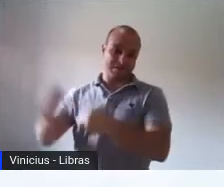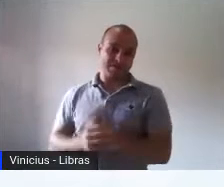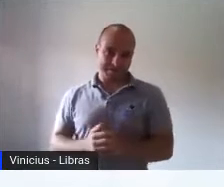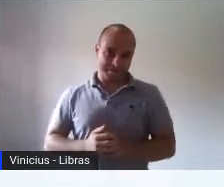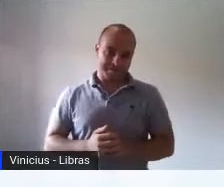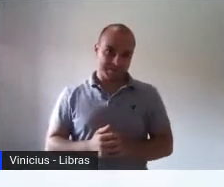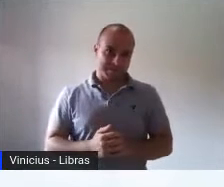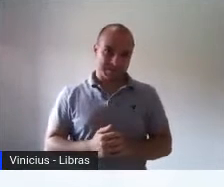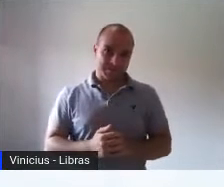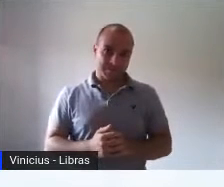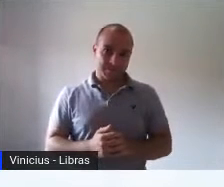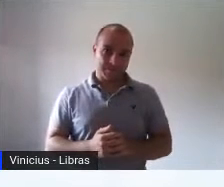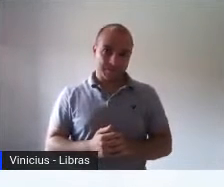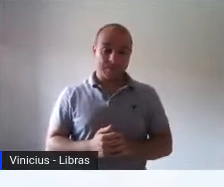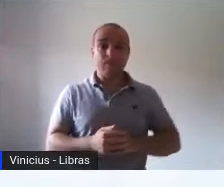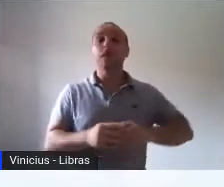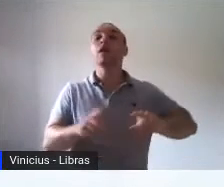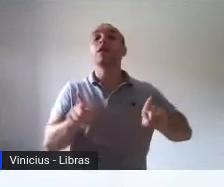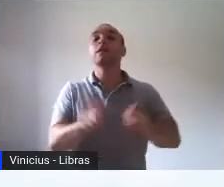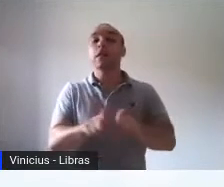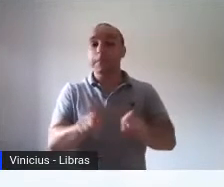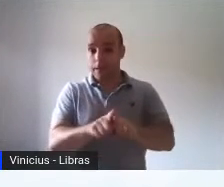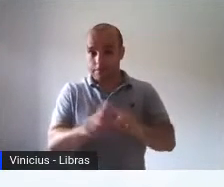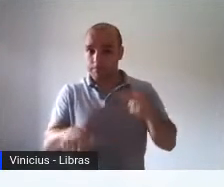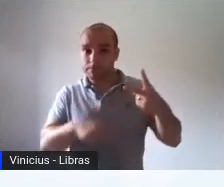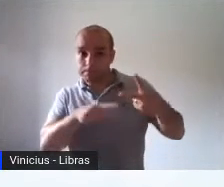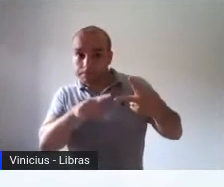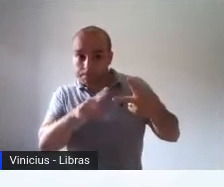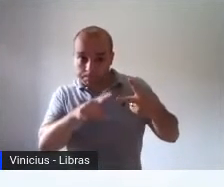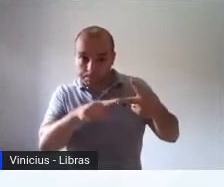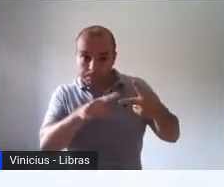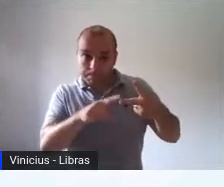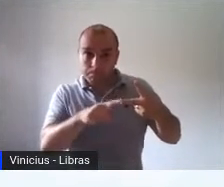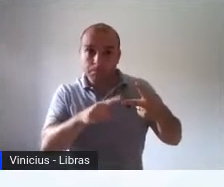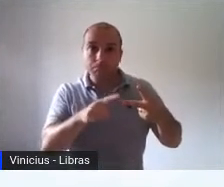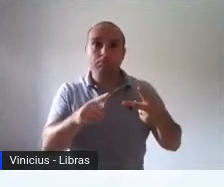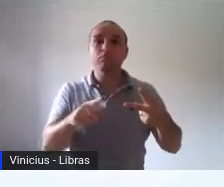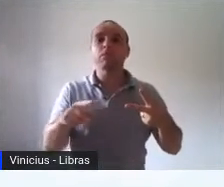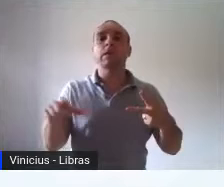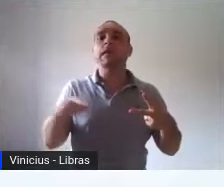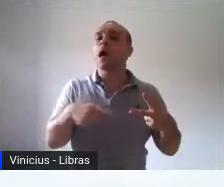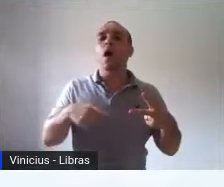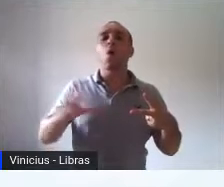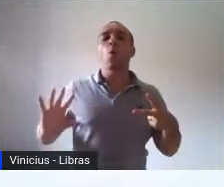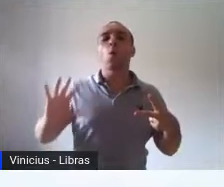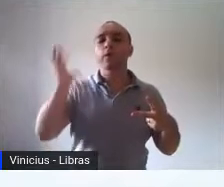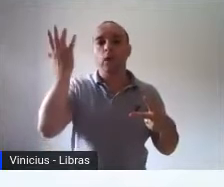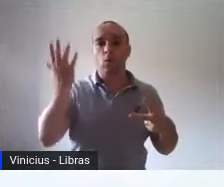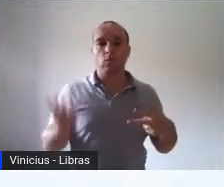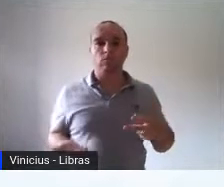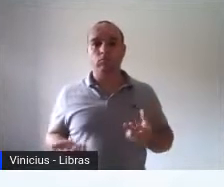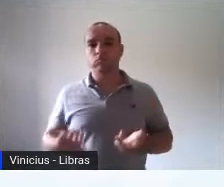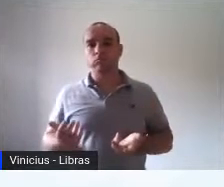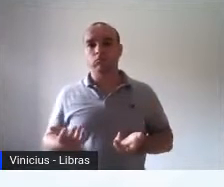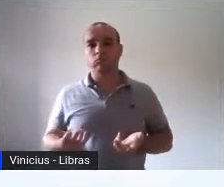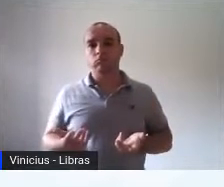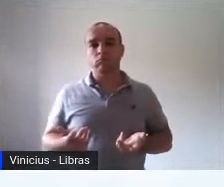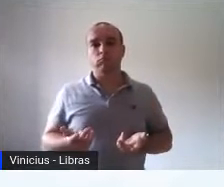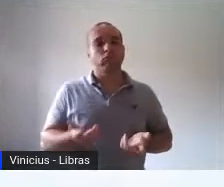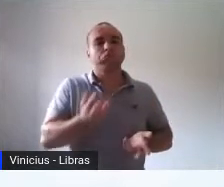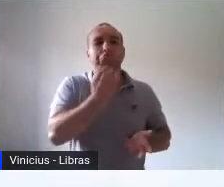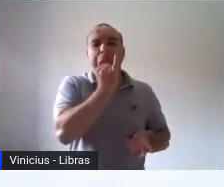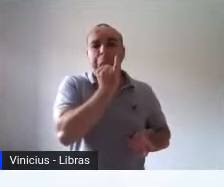é ocasionado por esse processo de aumento das exportações, principalmente de milho e soja. O que está ocorrendo? Muitos produtores deixam de produzir